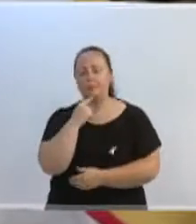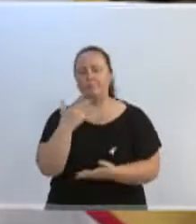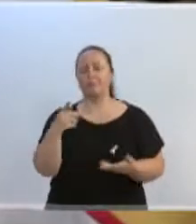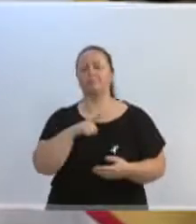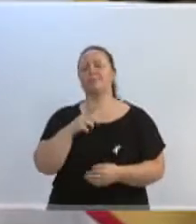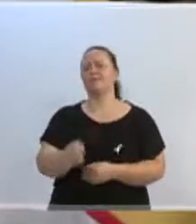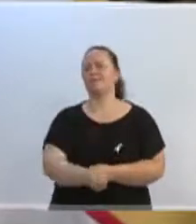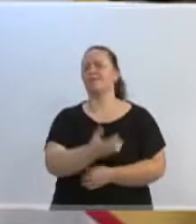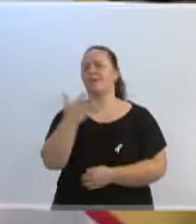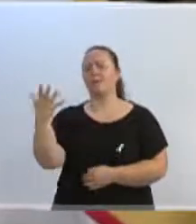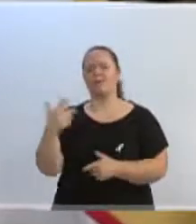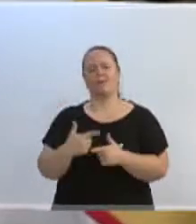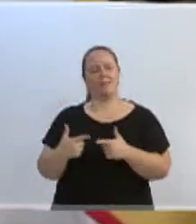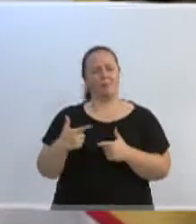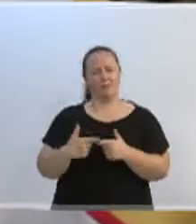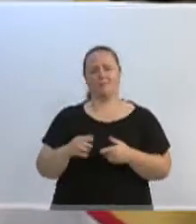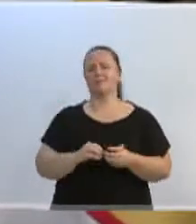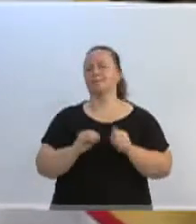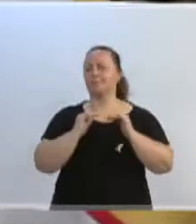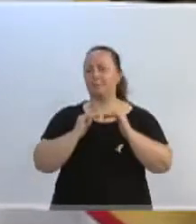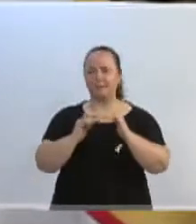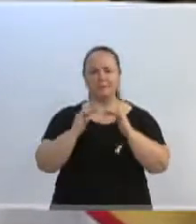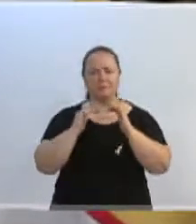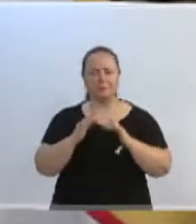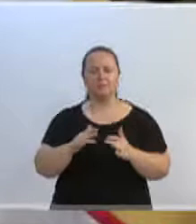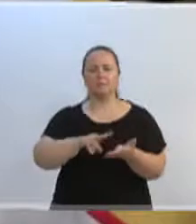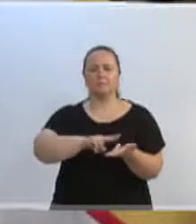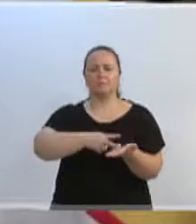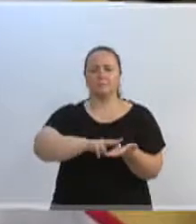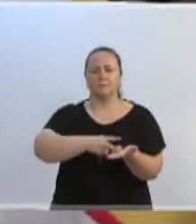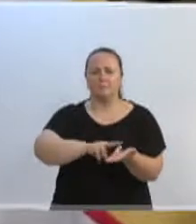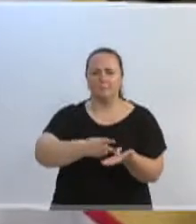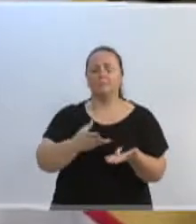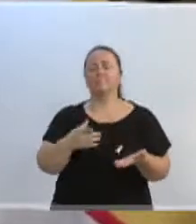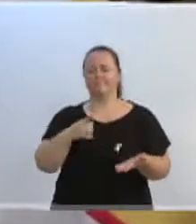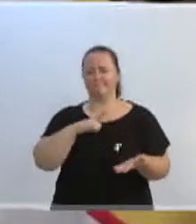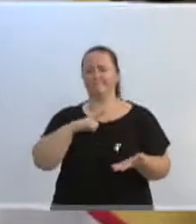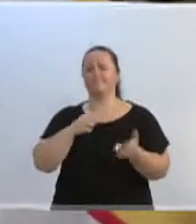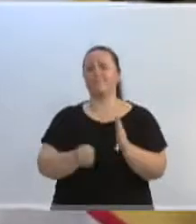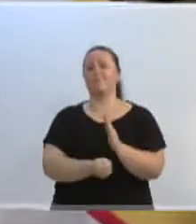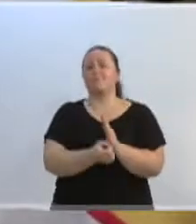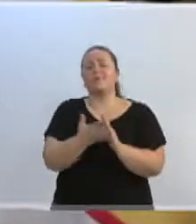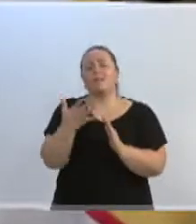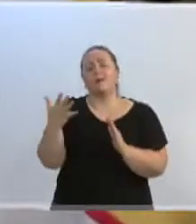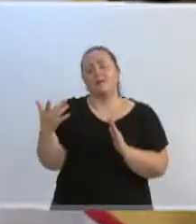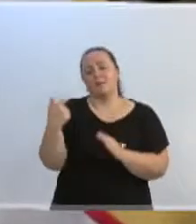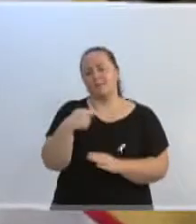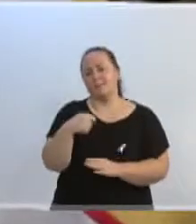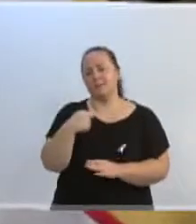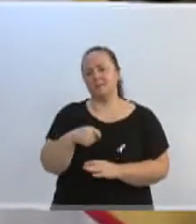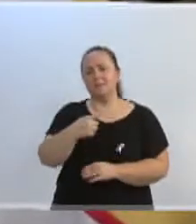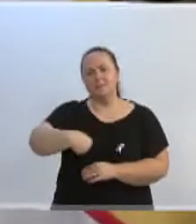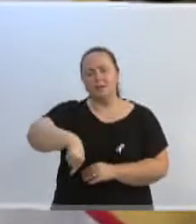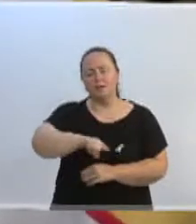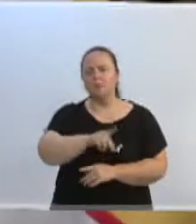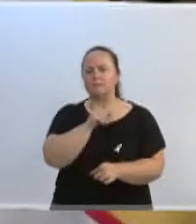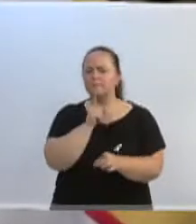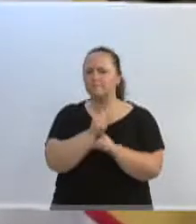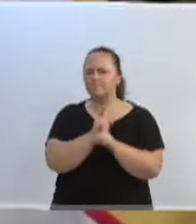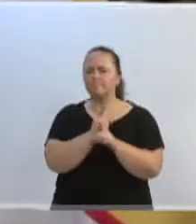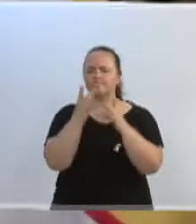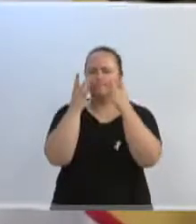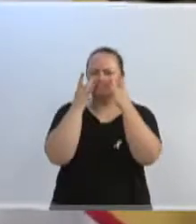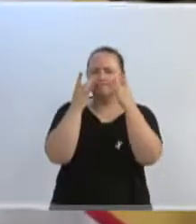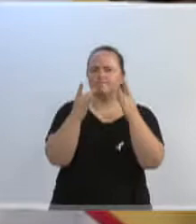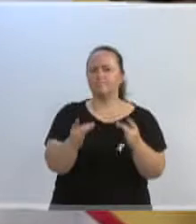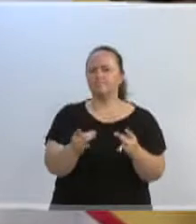inúmeras situações, né? Autistas, epiléticos, tem várias questões que a gente precisa estar sempre em sintonia com eles